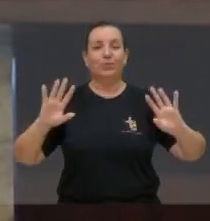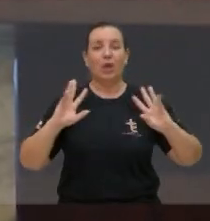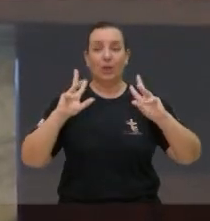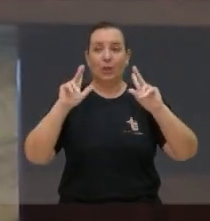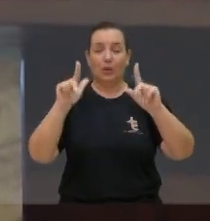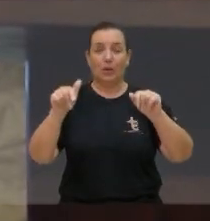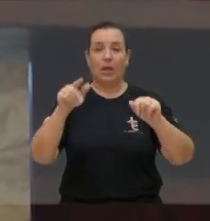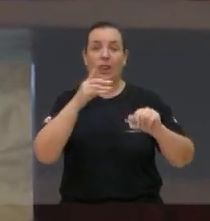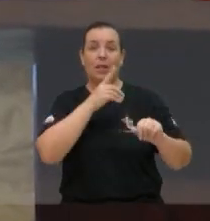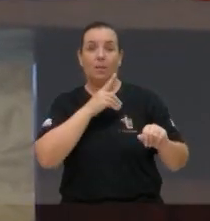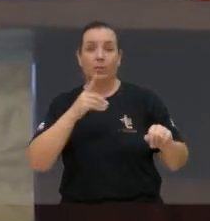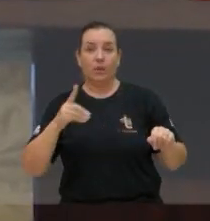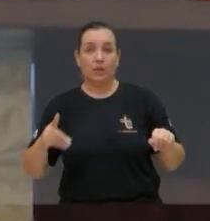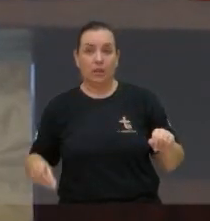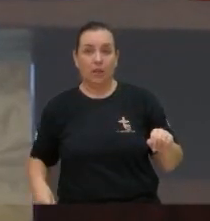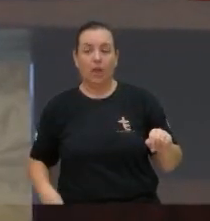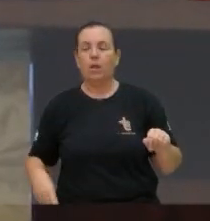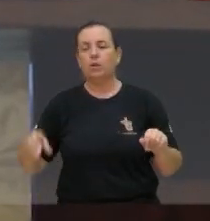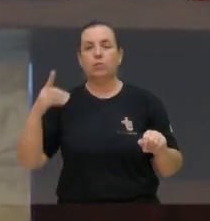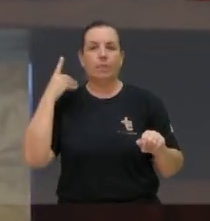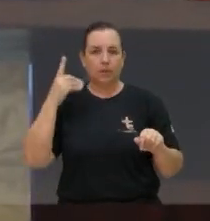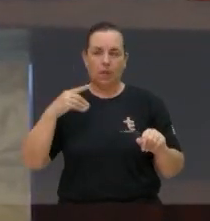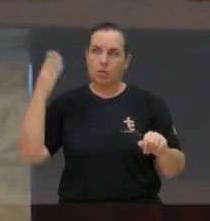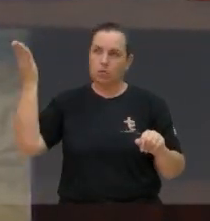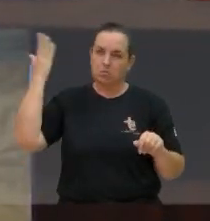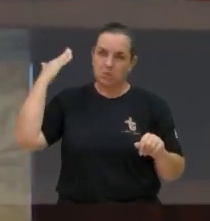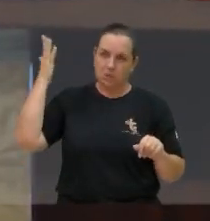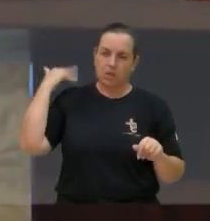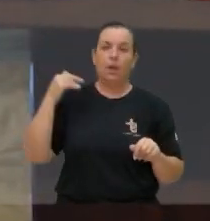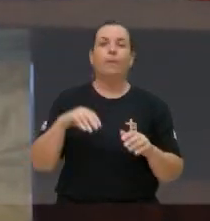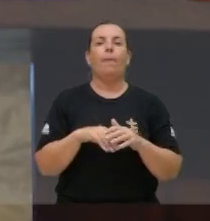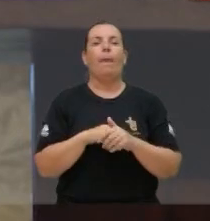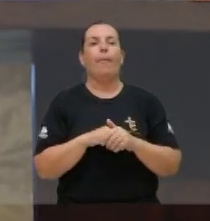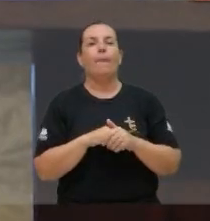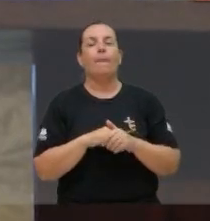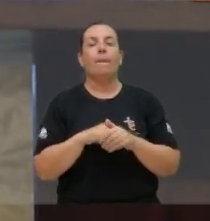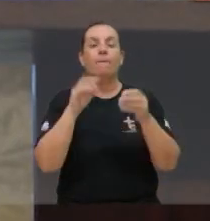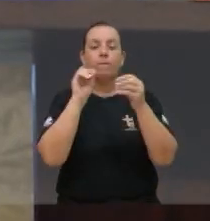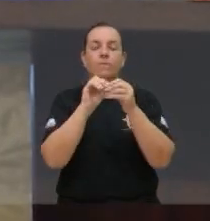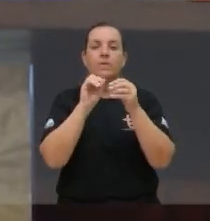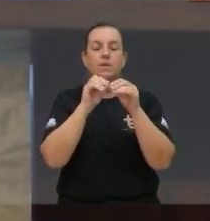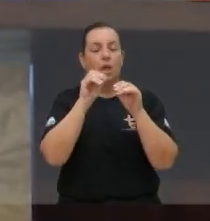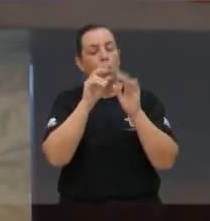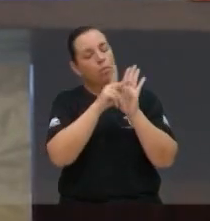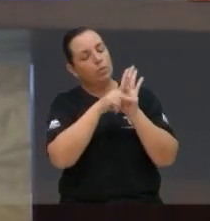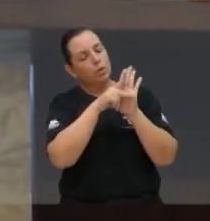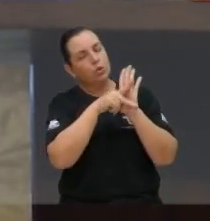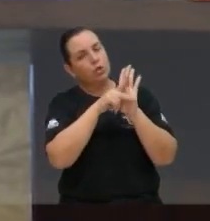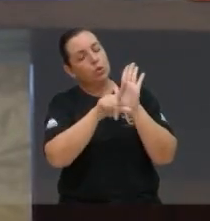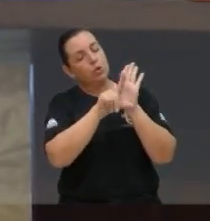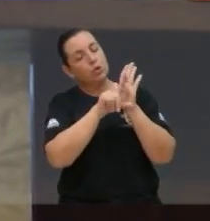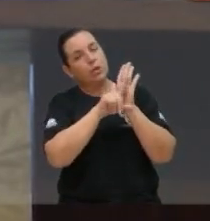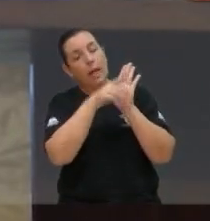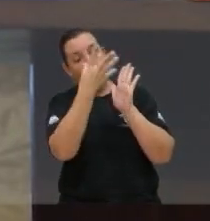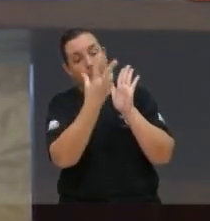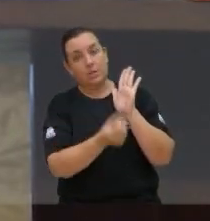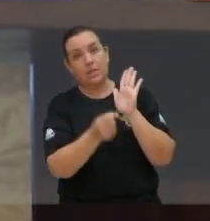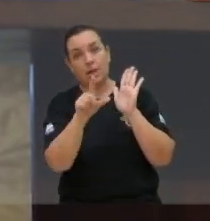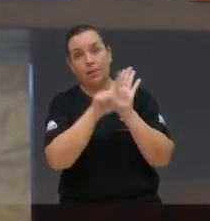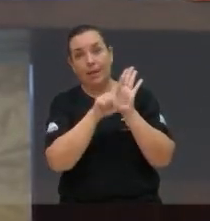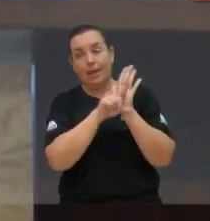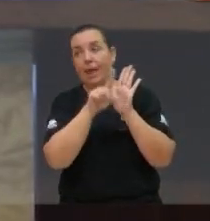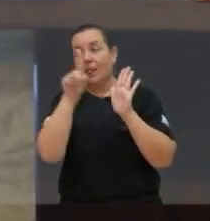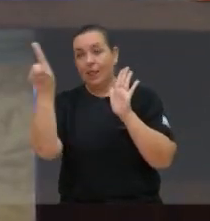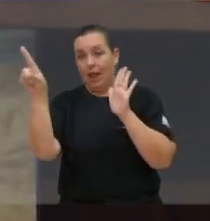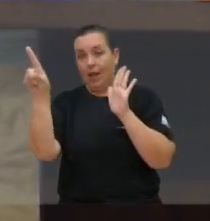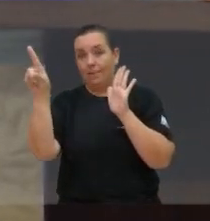deputados estaduais daquele ano, 1977, fizeram um projeto de lei, aprovaram a lei na Assembleia